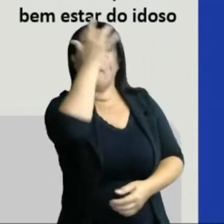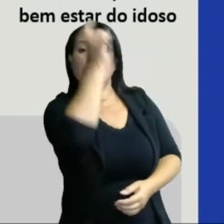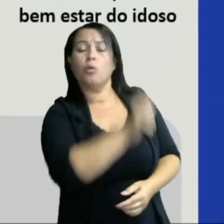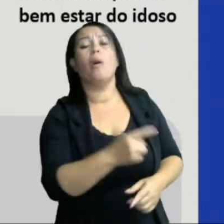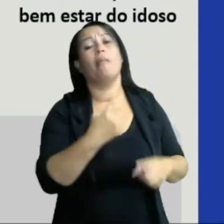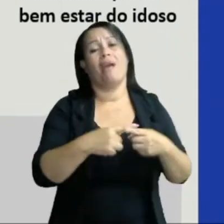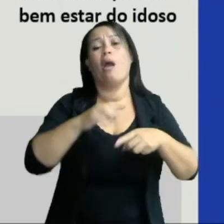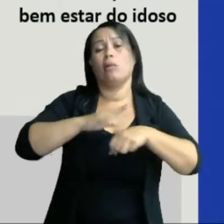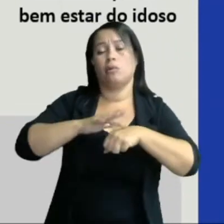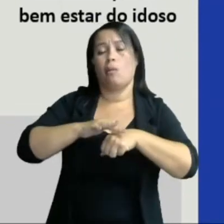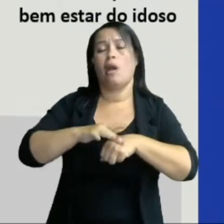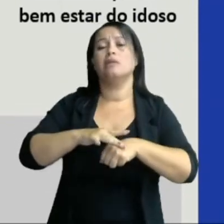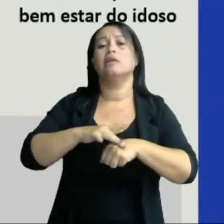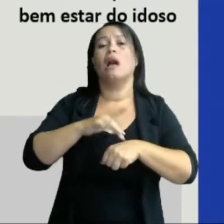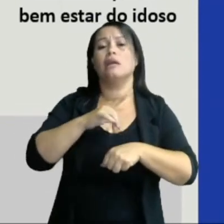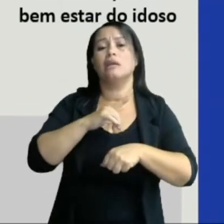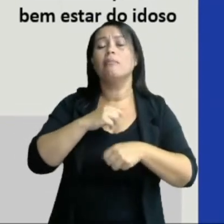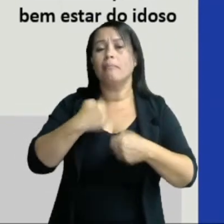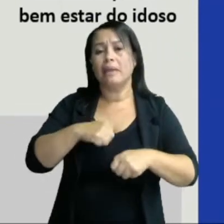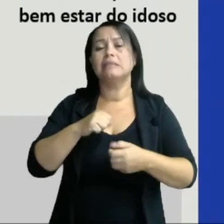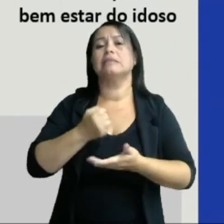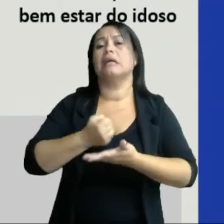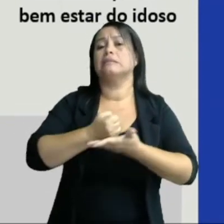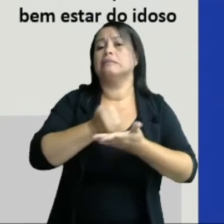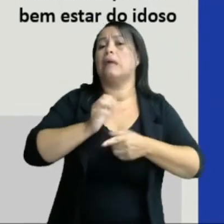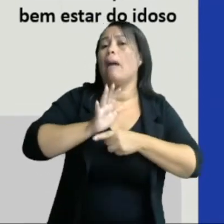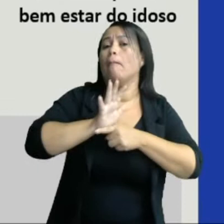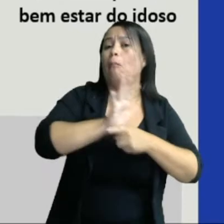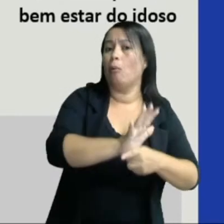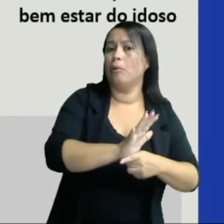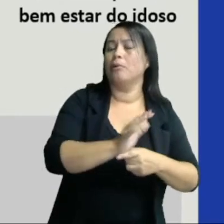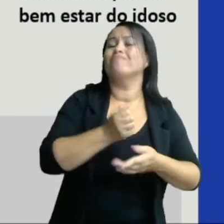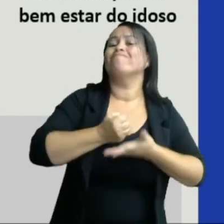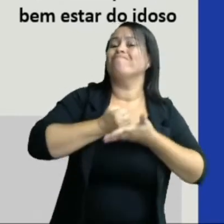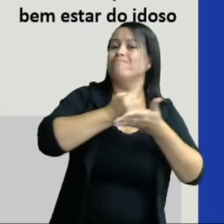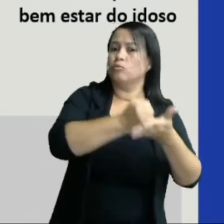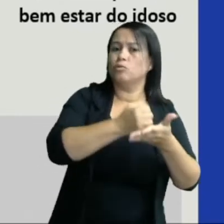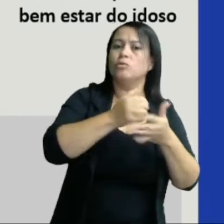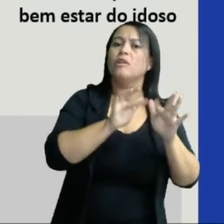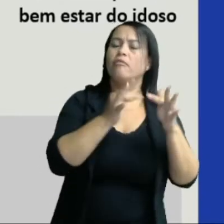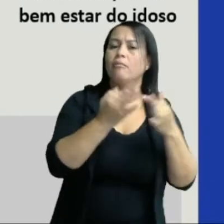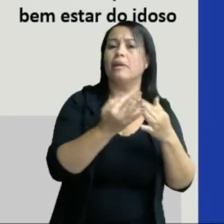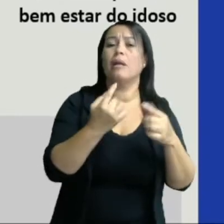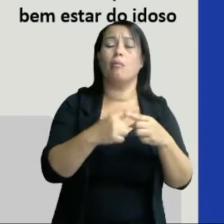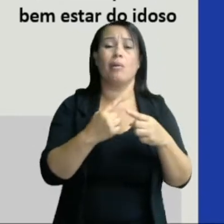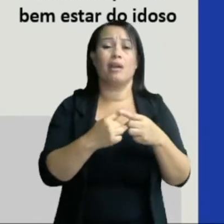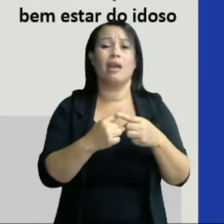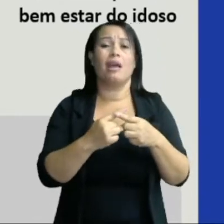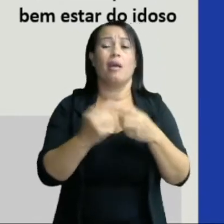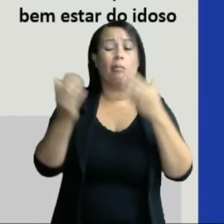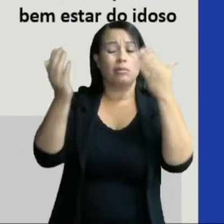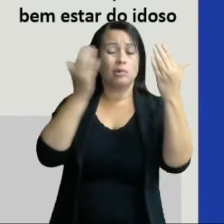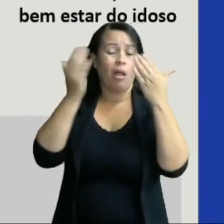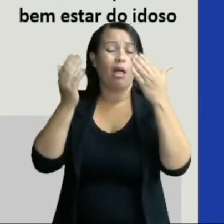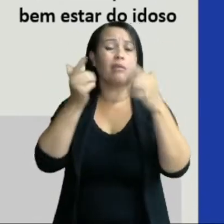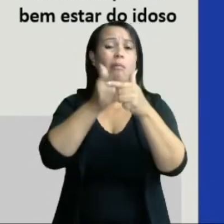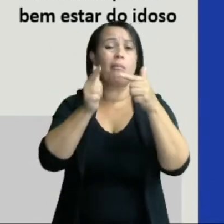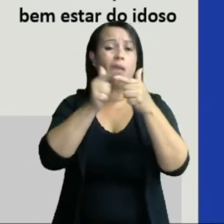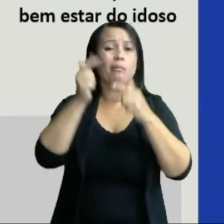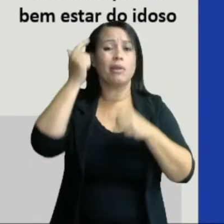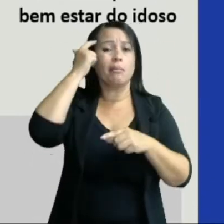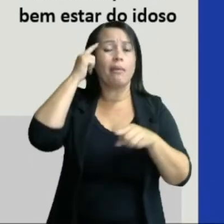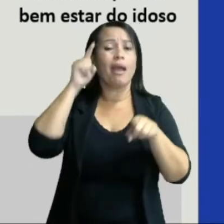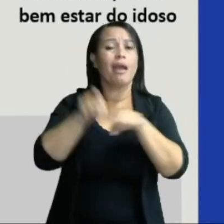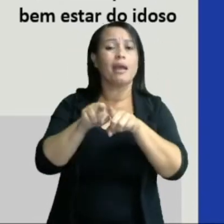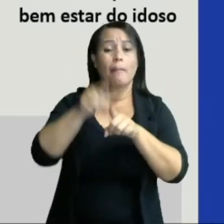que exige um grande apoio da família, porque mexe com todo o psicológico, não só da pessoa acometida com o Alzheimer, mas